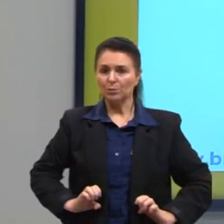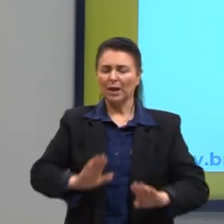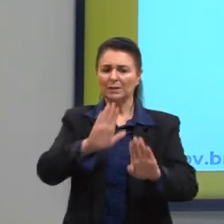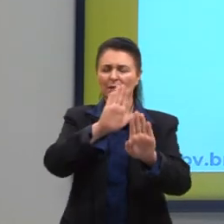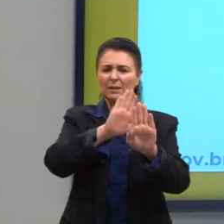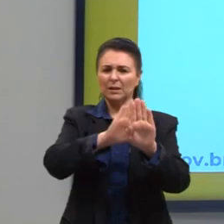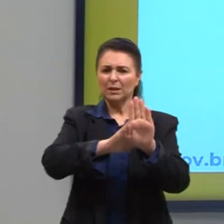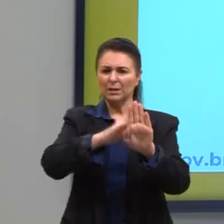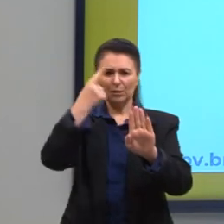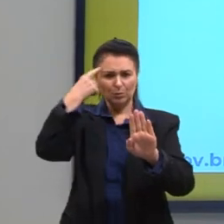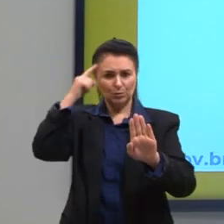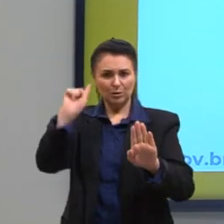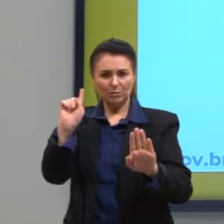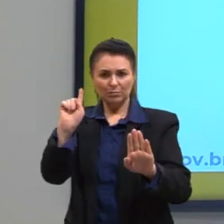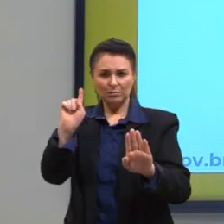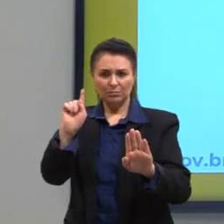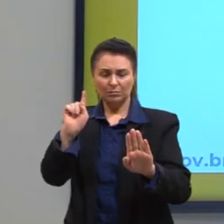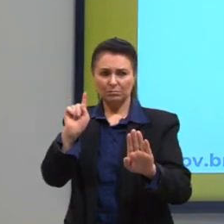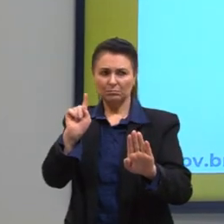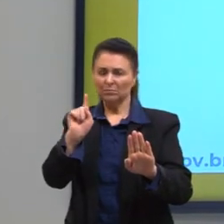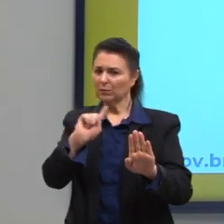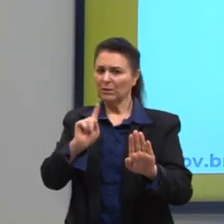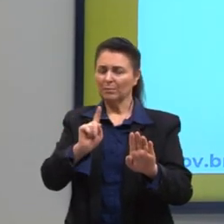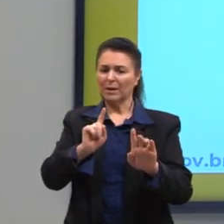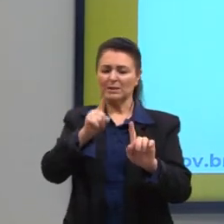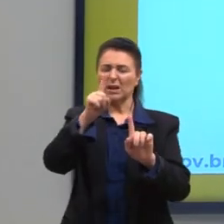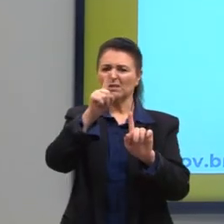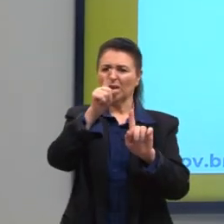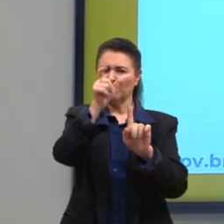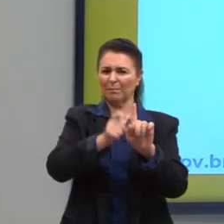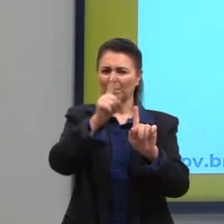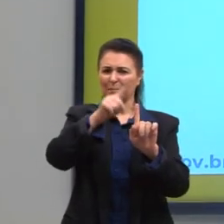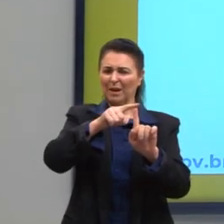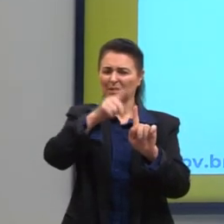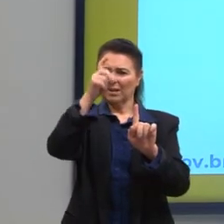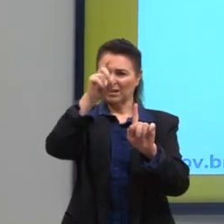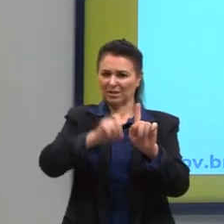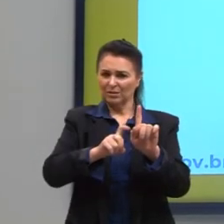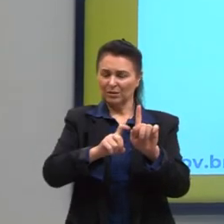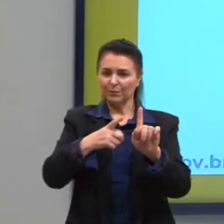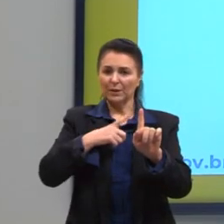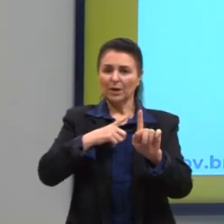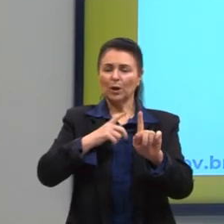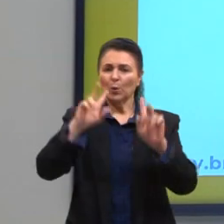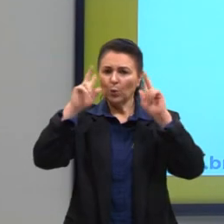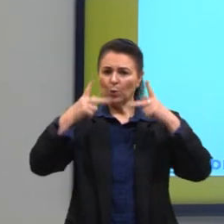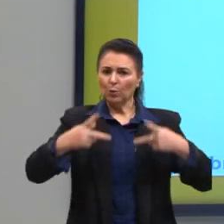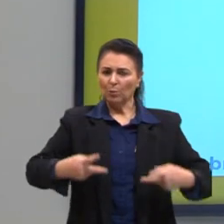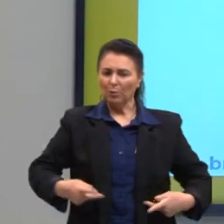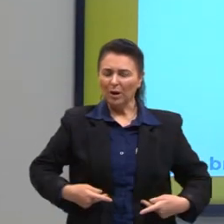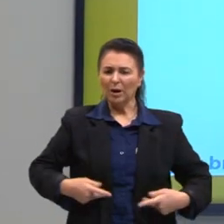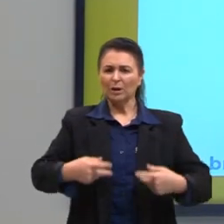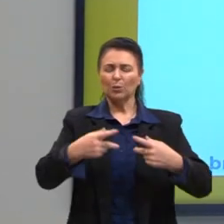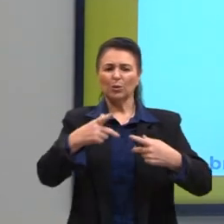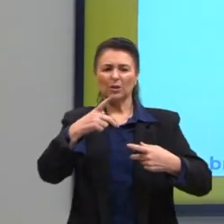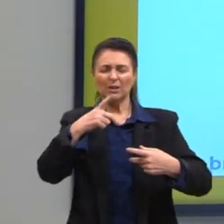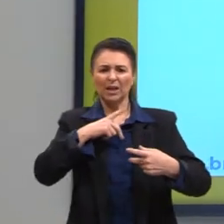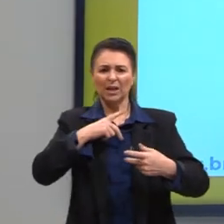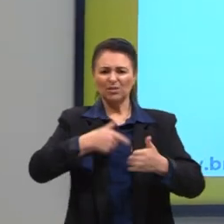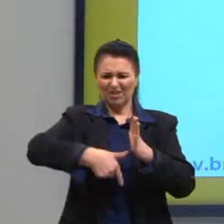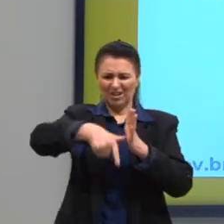não não tem mais essas meta-narrativas né e toda ação humana derivada de preceitos metafísicos